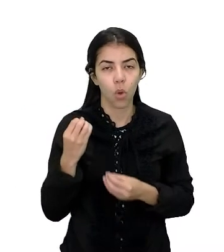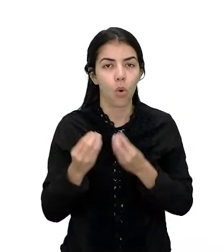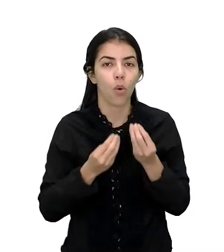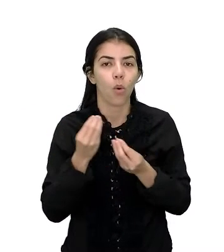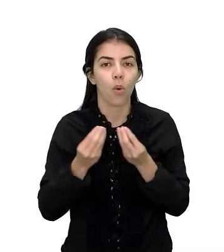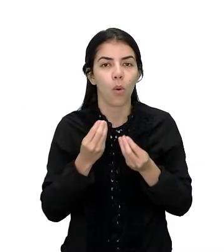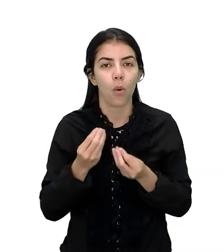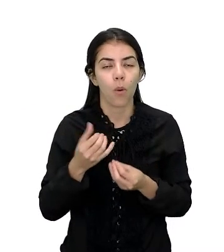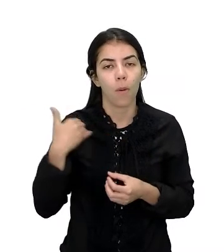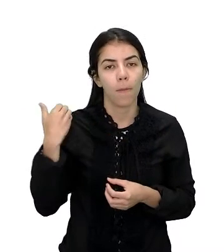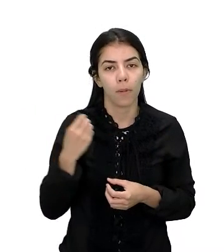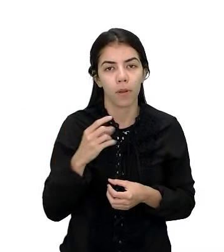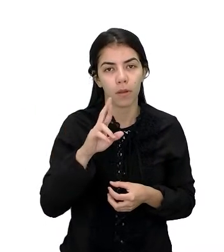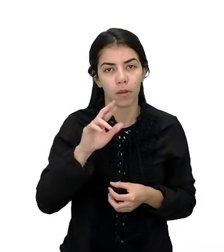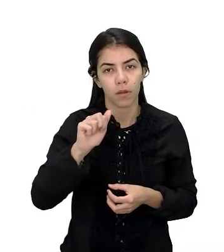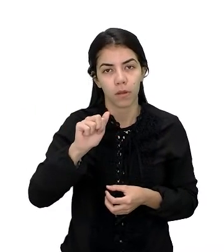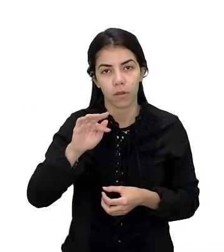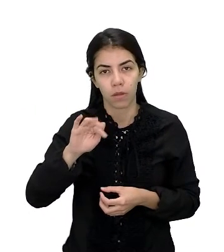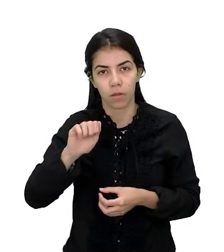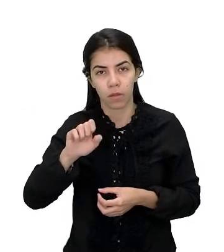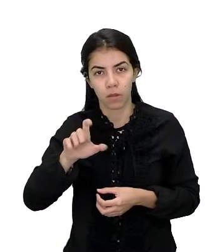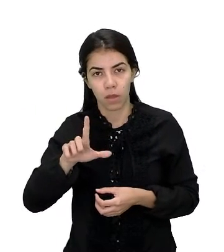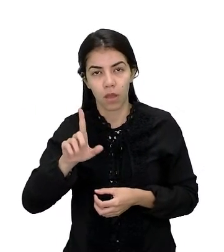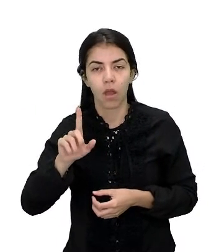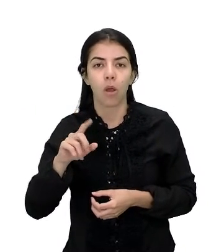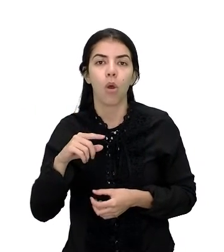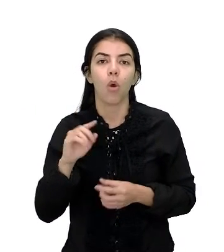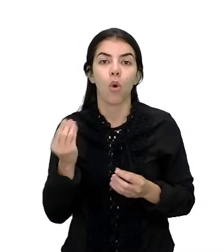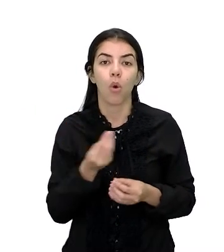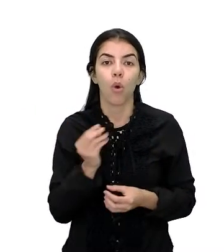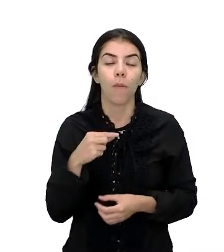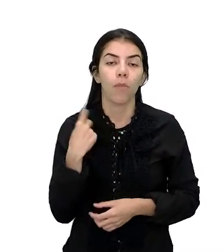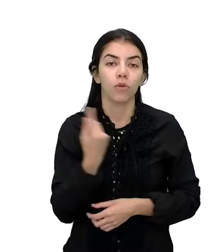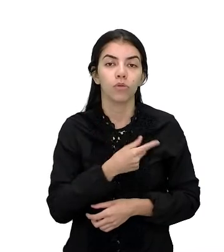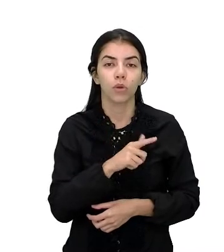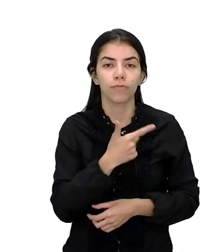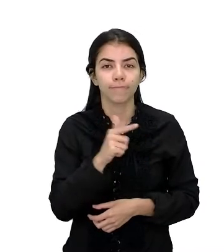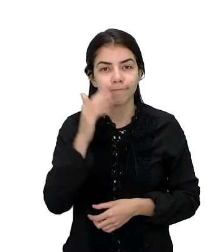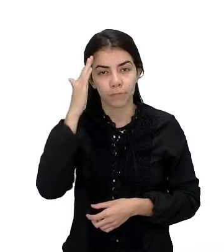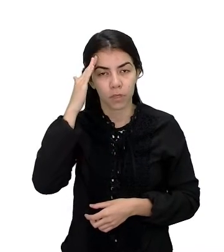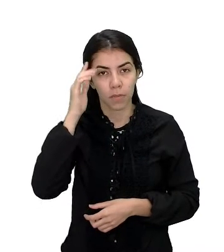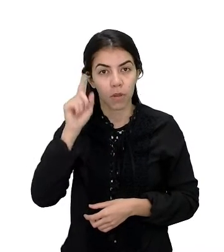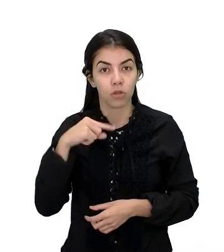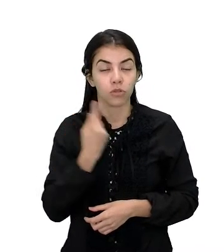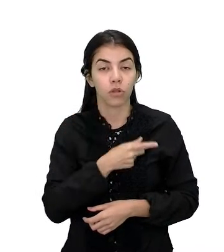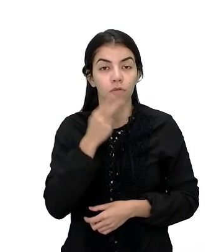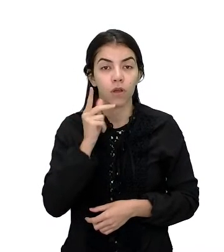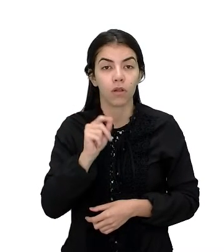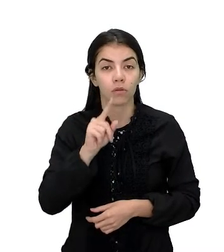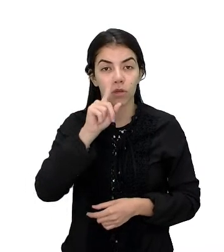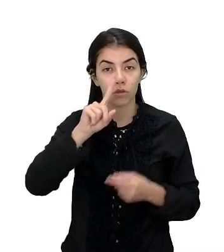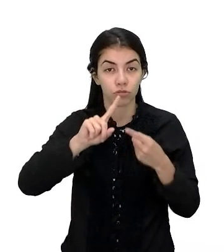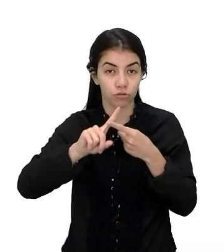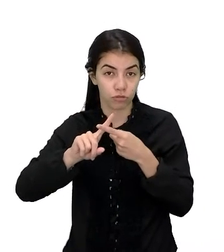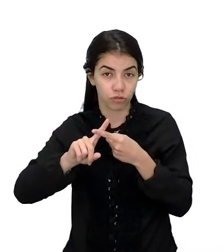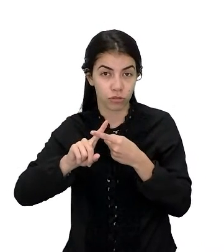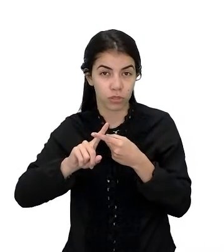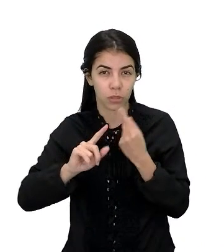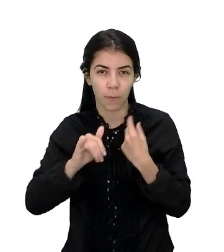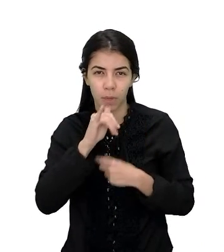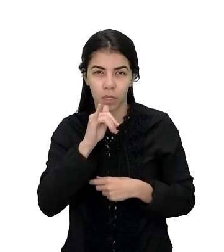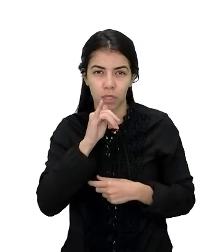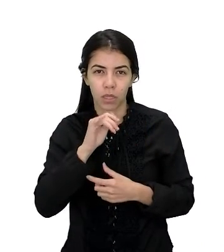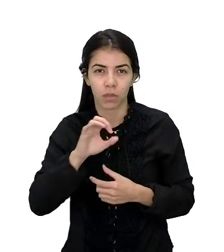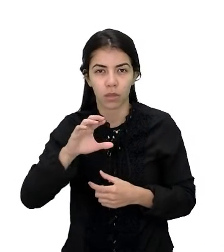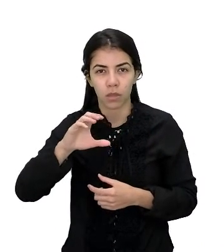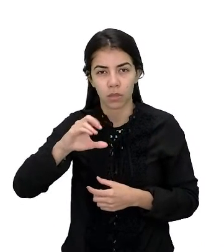Rafael. Como eu não conheço a idade de Rafael, o que eu falo? Eu falo que ele tem X anos. Eu não conheço a idade de Cristiano. Então,